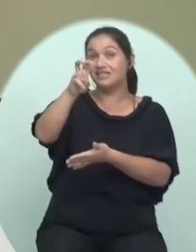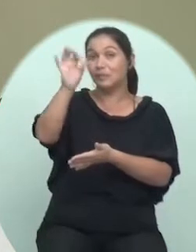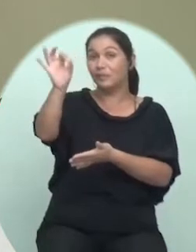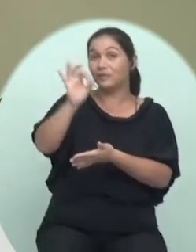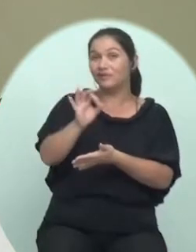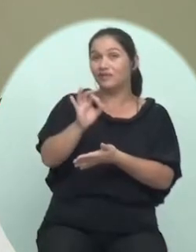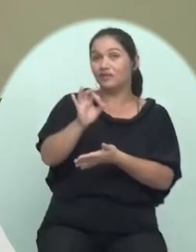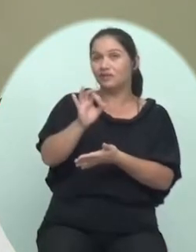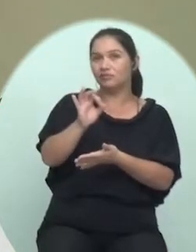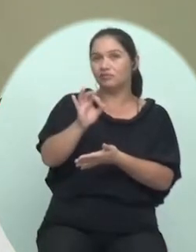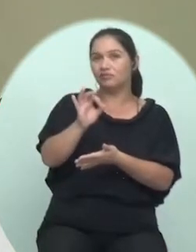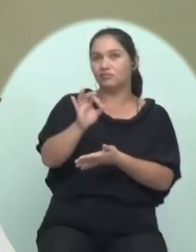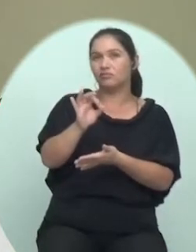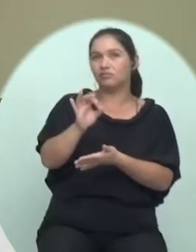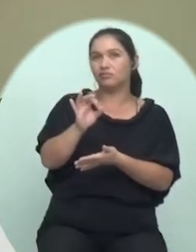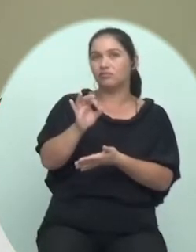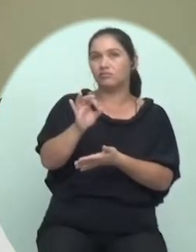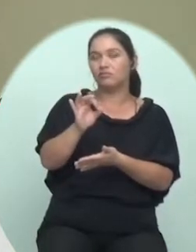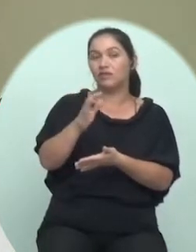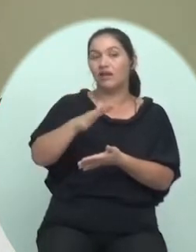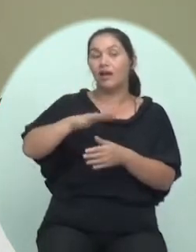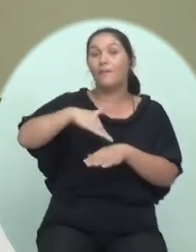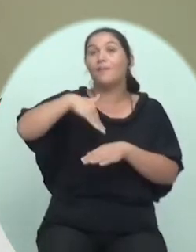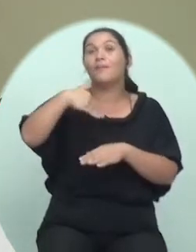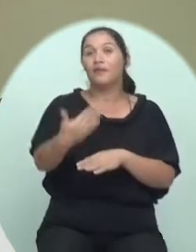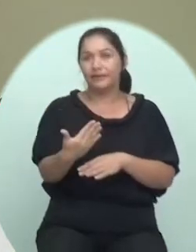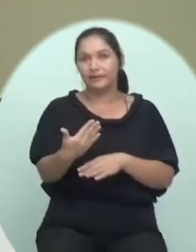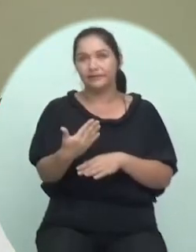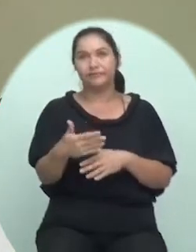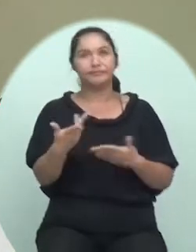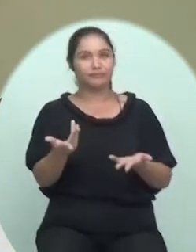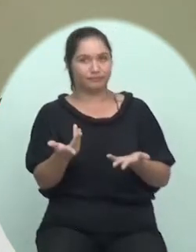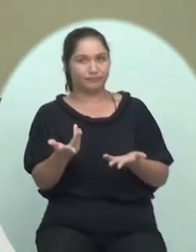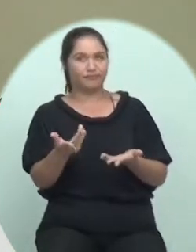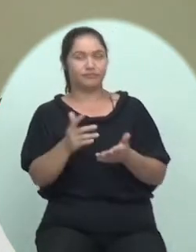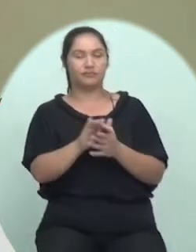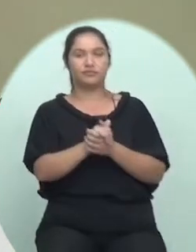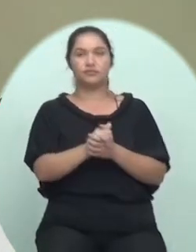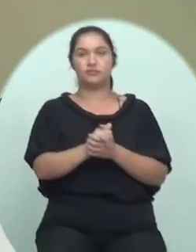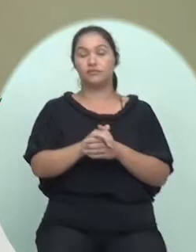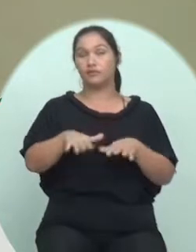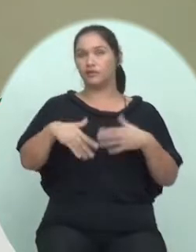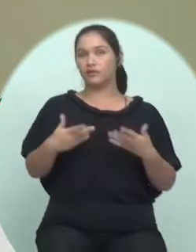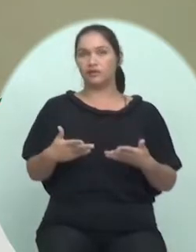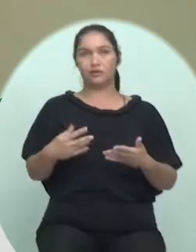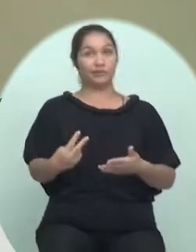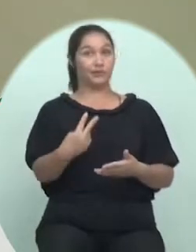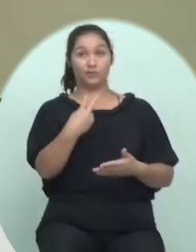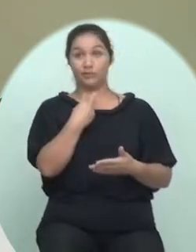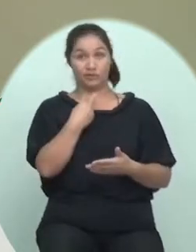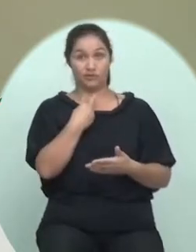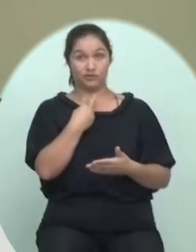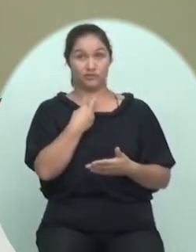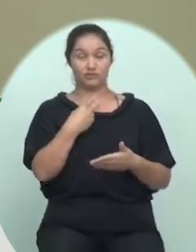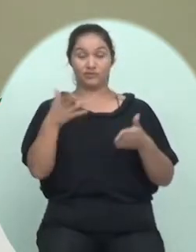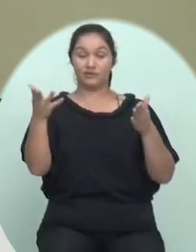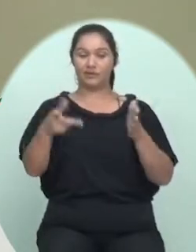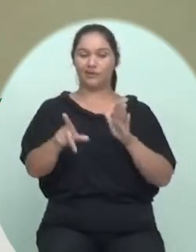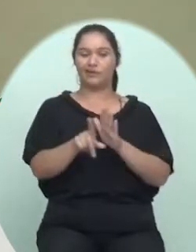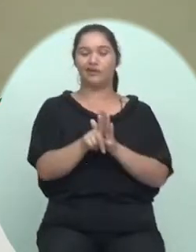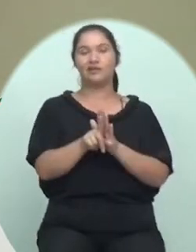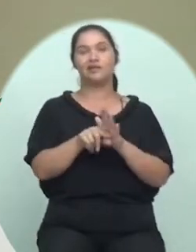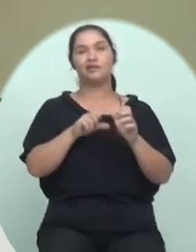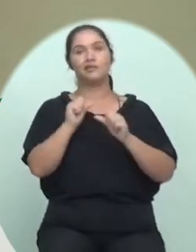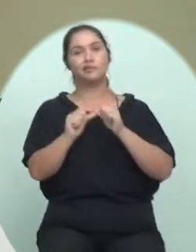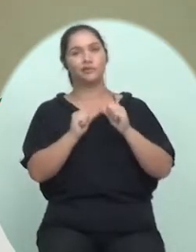cima, e, né, então, ou seja, cobrava por fora, que quando você presta o serviço, você paga em cima do que você está trabalhando, que você está ganhando.